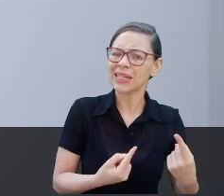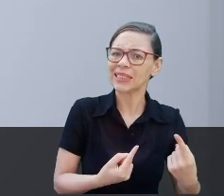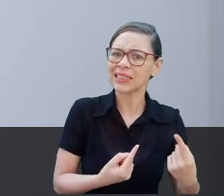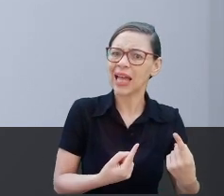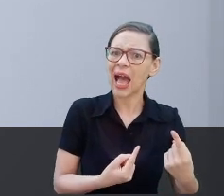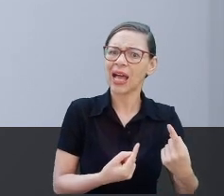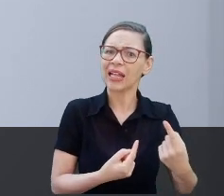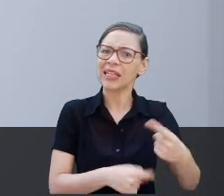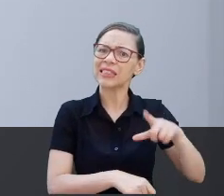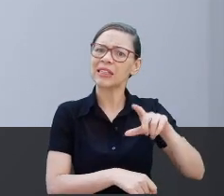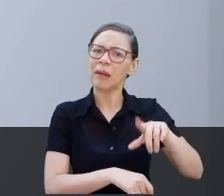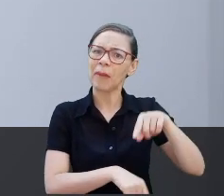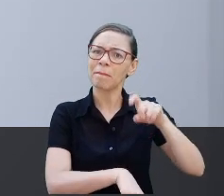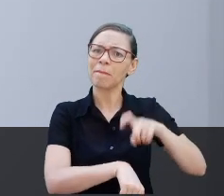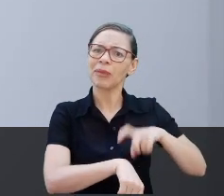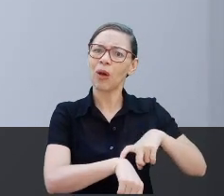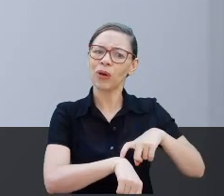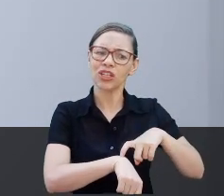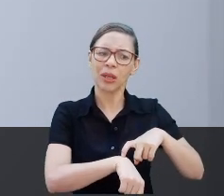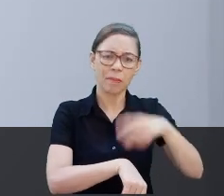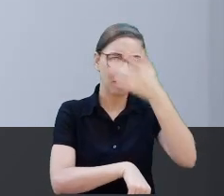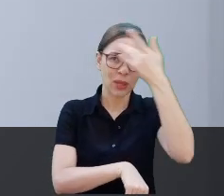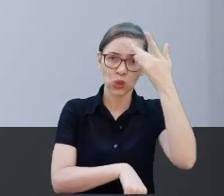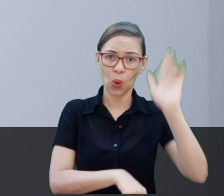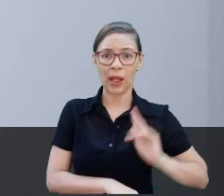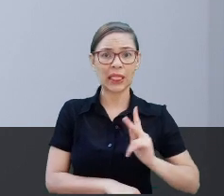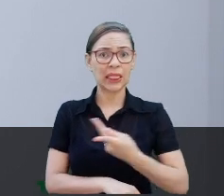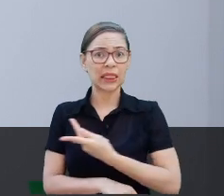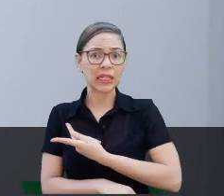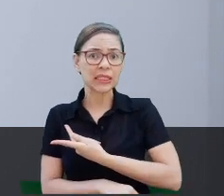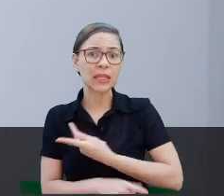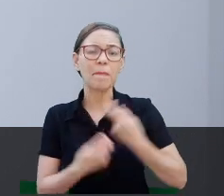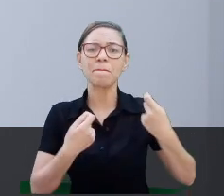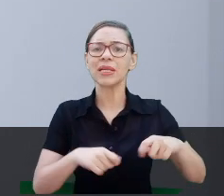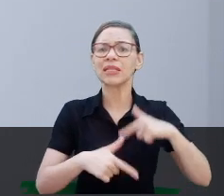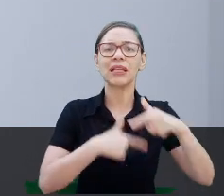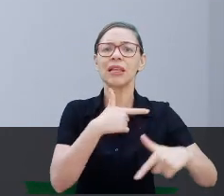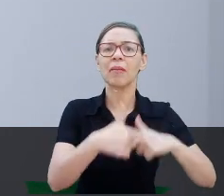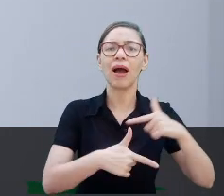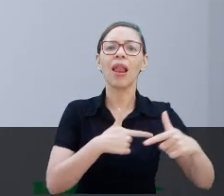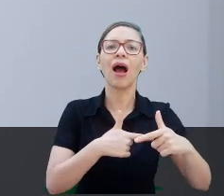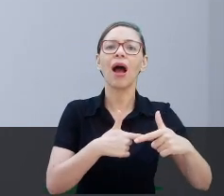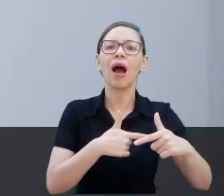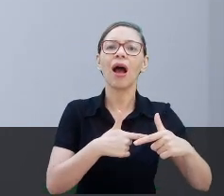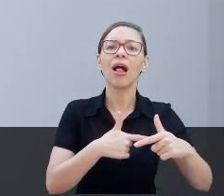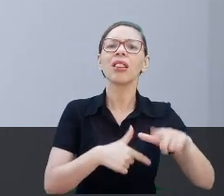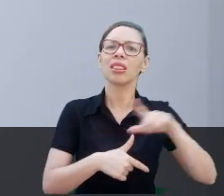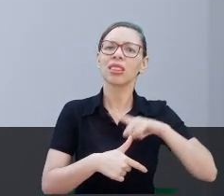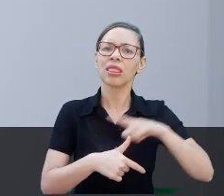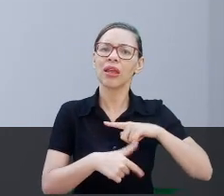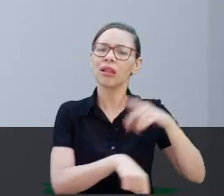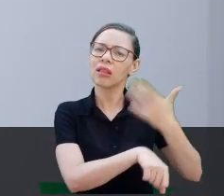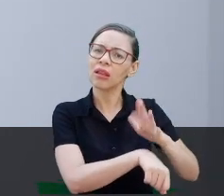fala de diversidade, mas diversidade e inclusão são pautas totalmente diferentes. Então, quando eu quero empregar pessoas